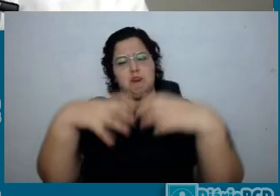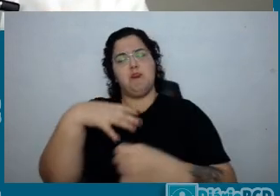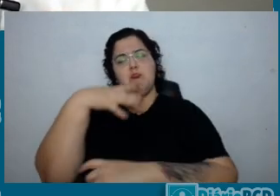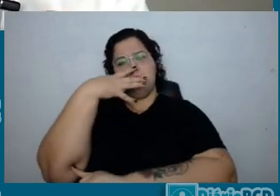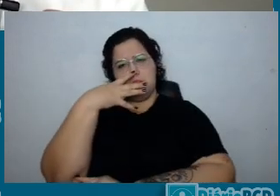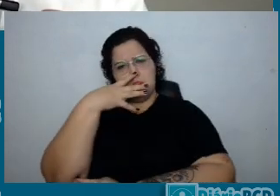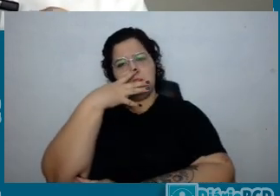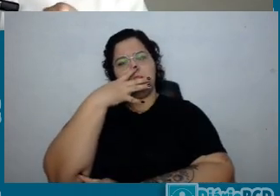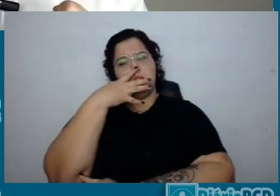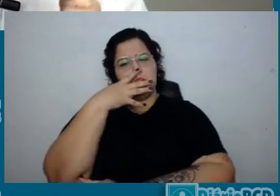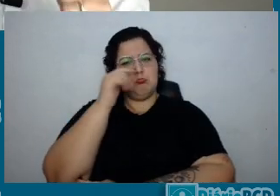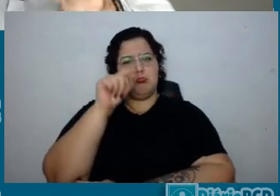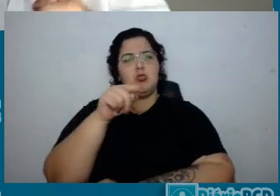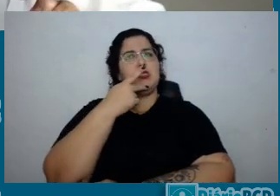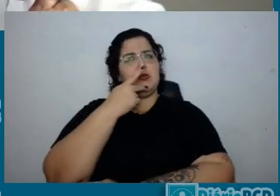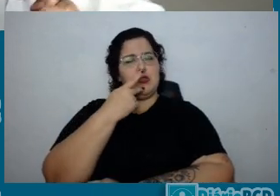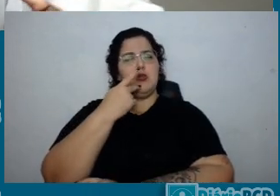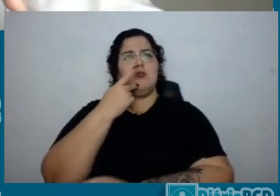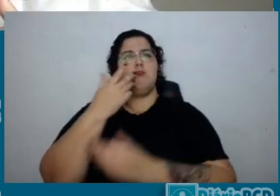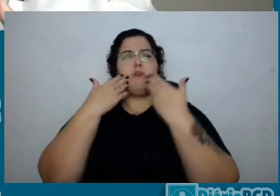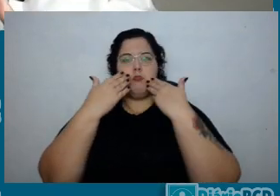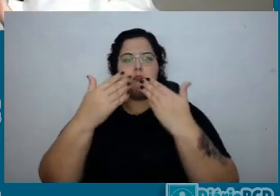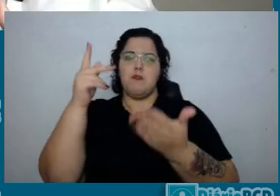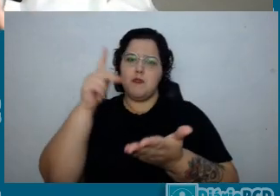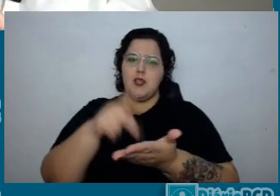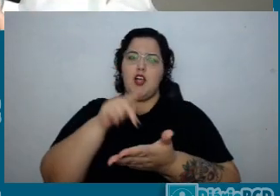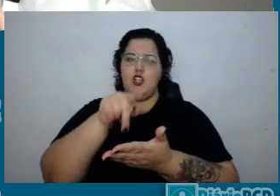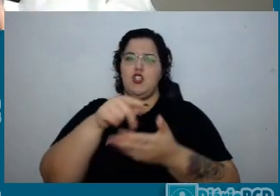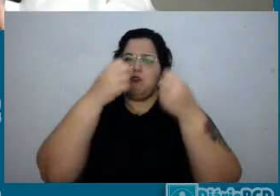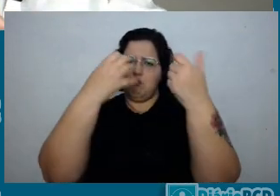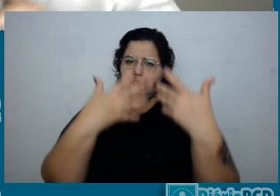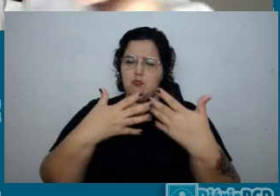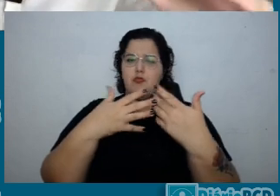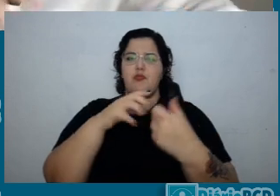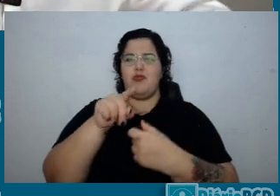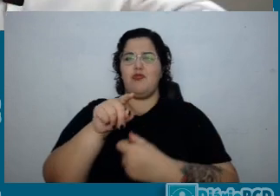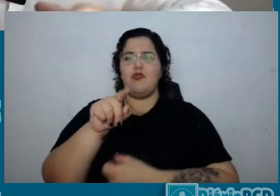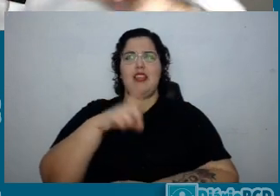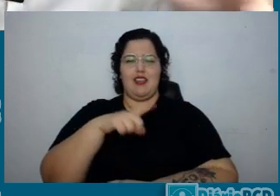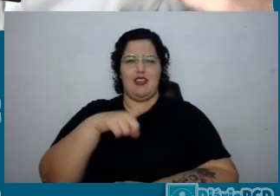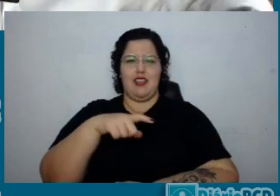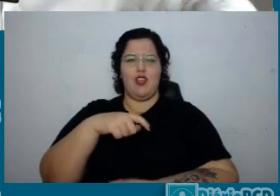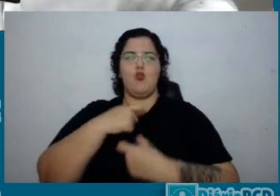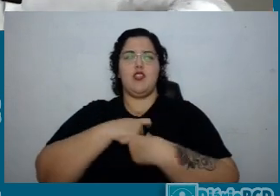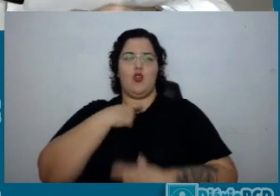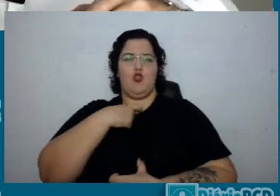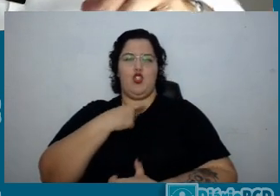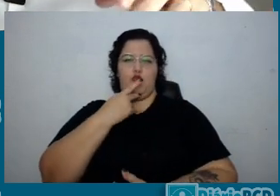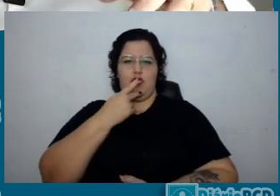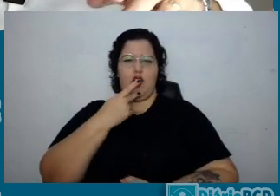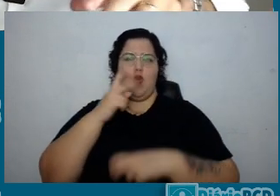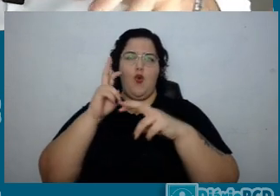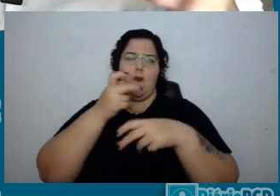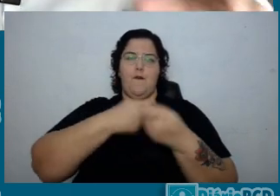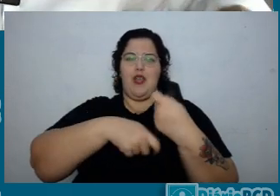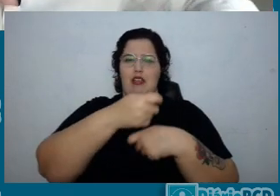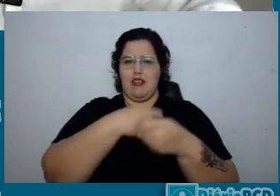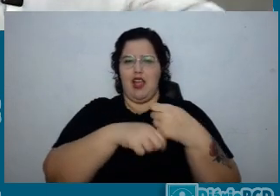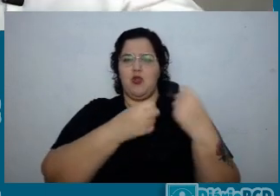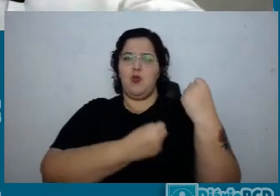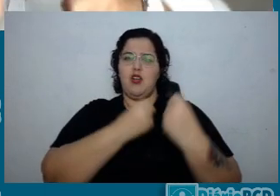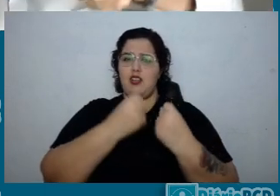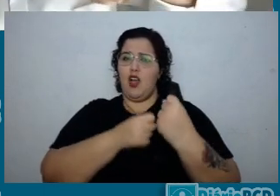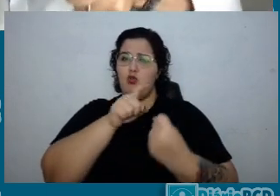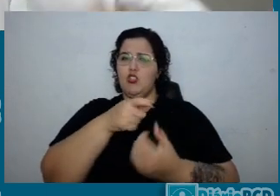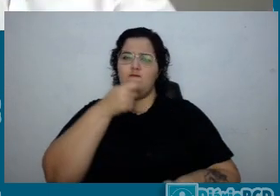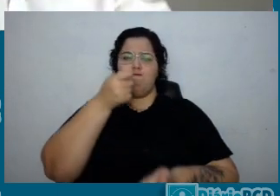fiquei impressionado como você foi dura quando um executivo, esses dias aí, falou sobre pessoa com deficiência, ligado ao mercado